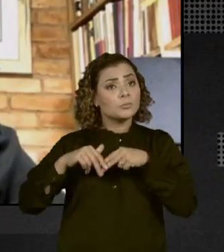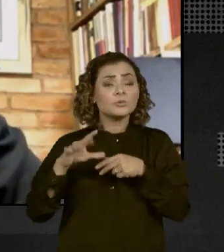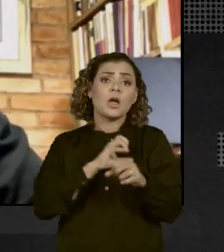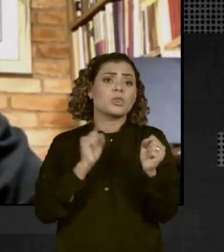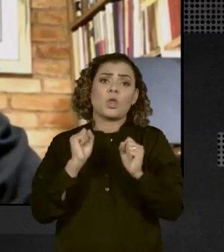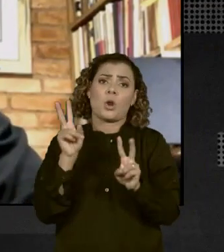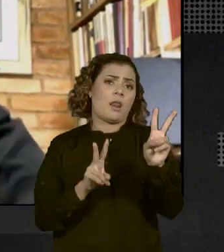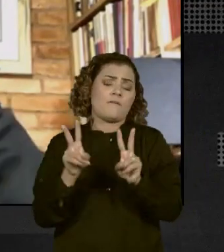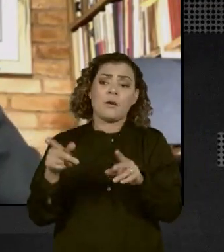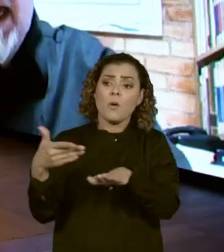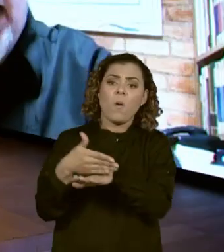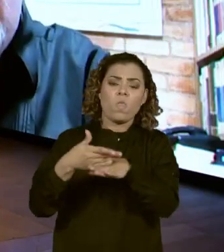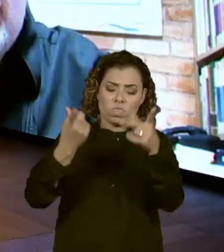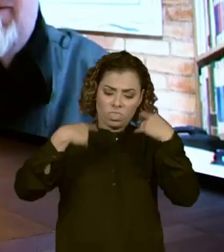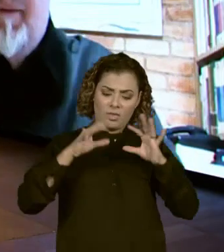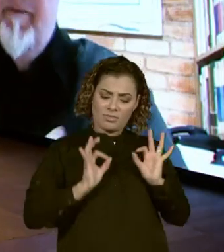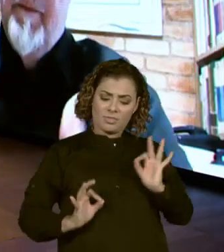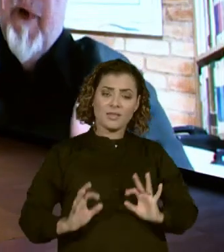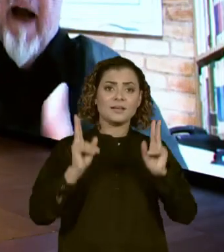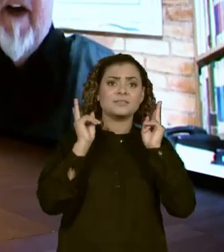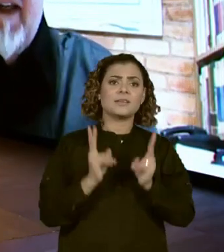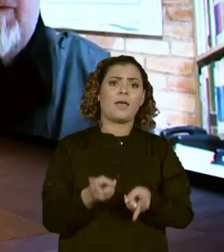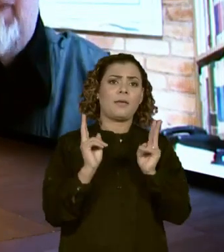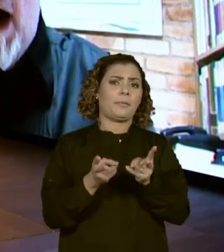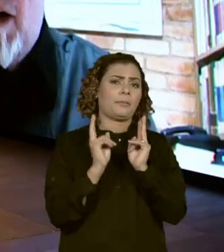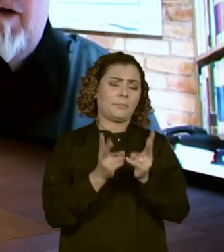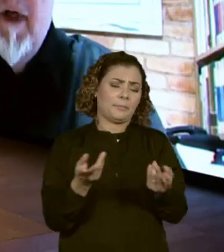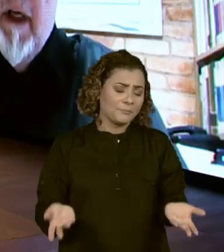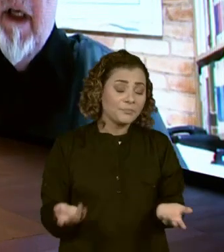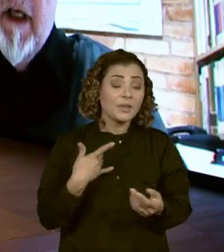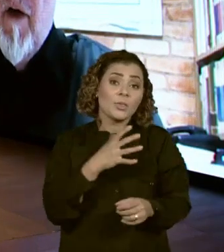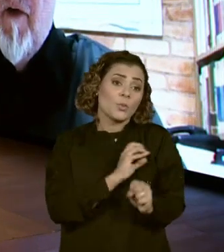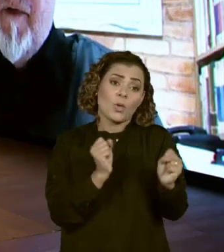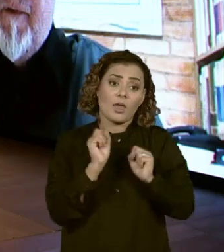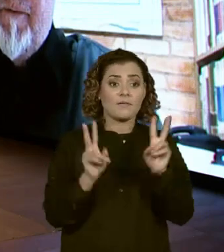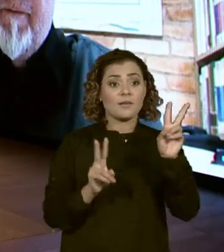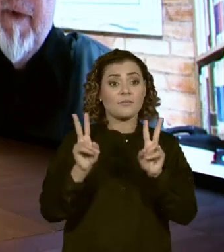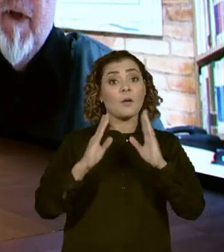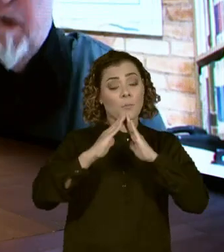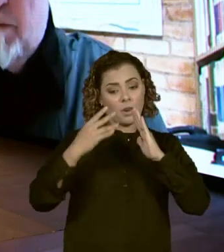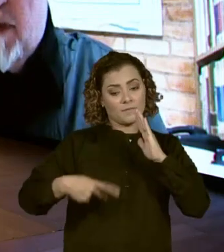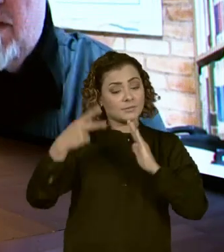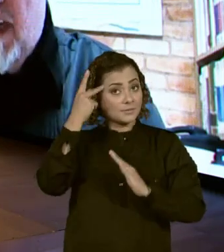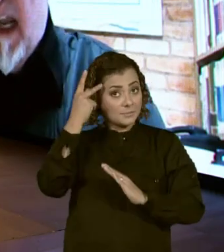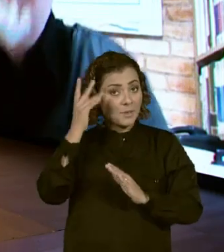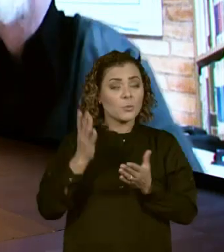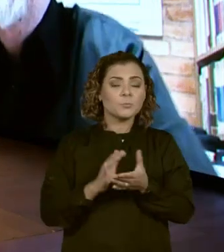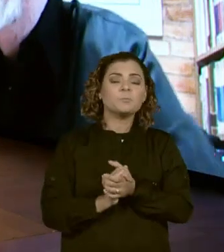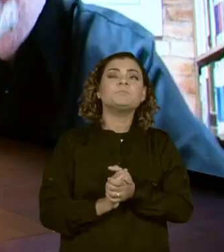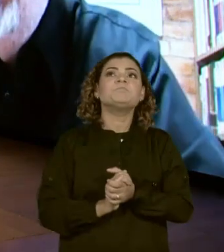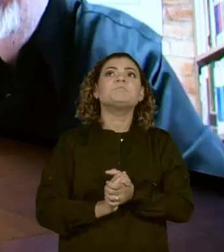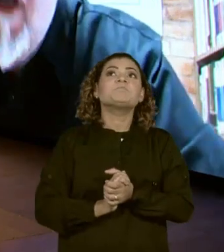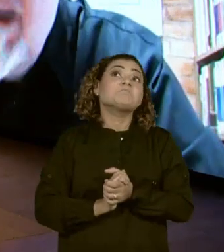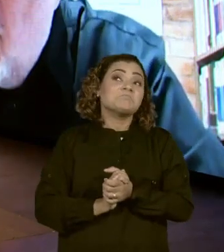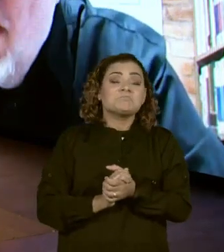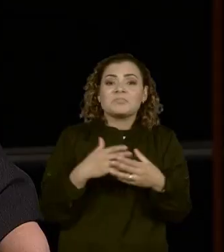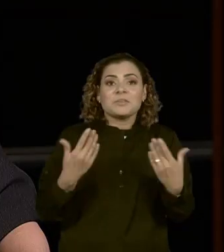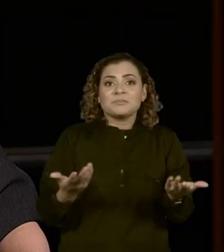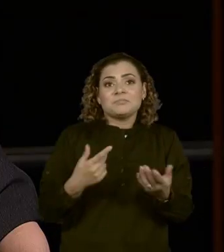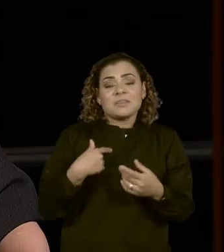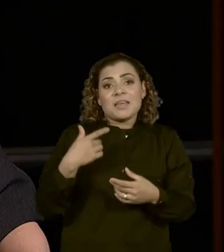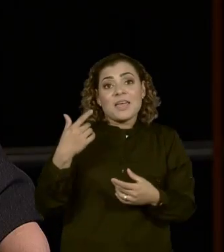amo. Para mim, Christopher Nolan, que fez os Batmans mais maravilhosos, é Deus, entendeu? Então, eu amo